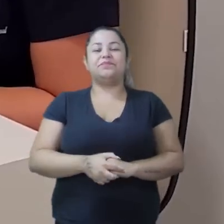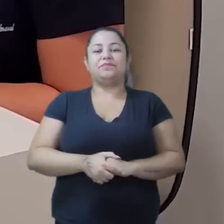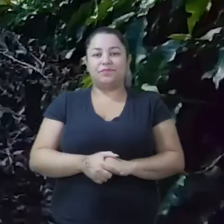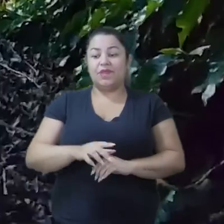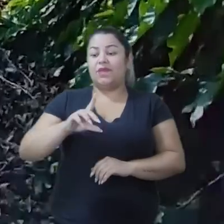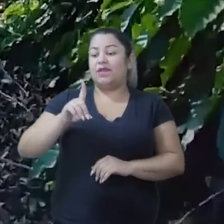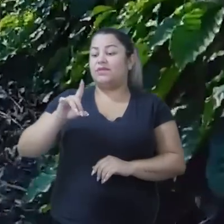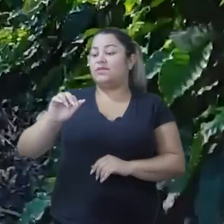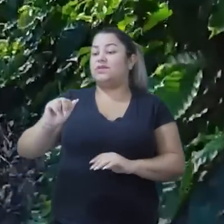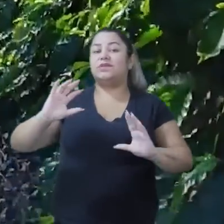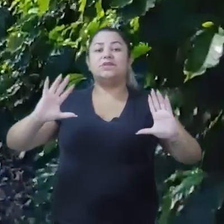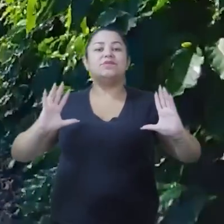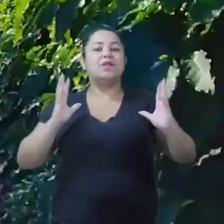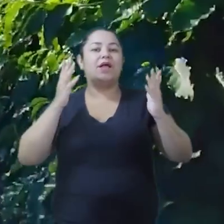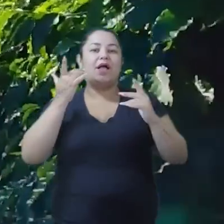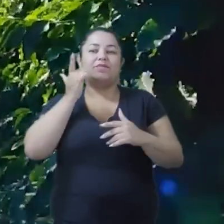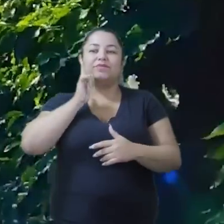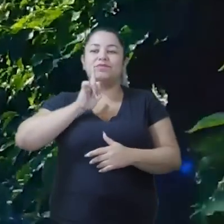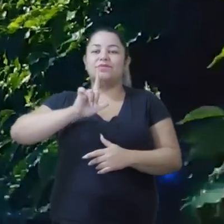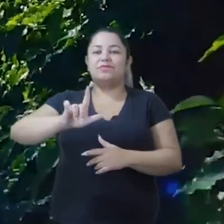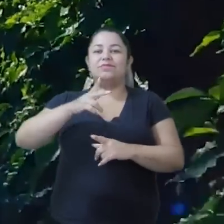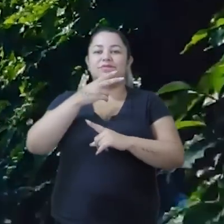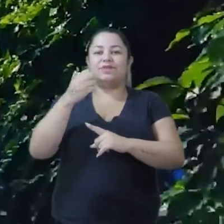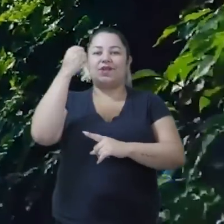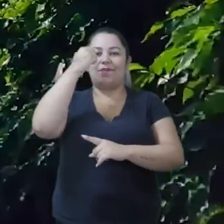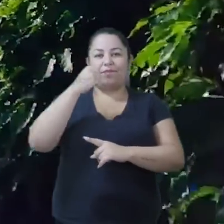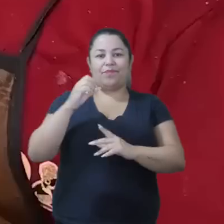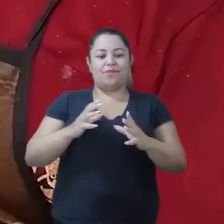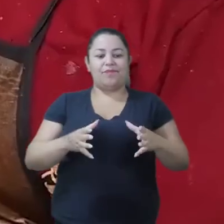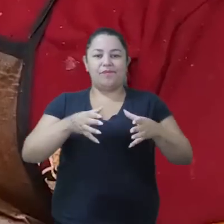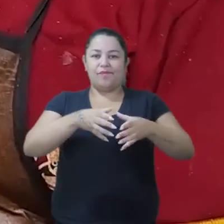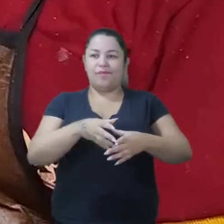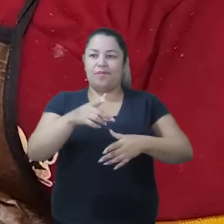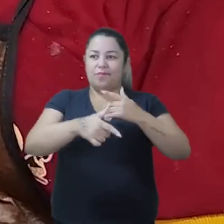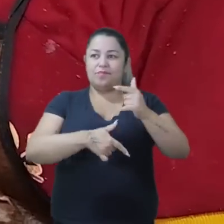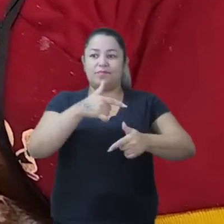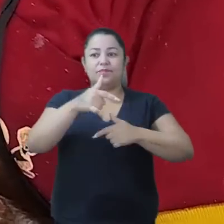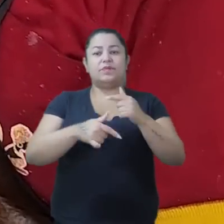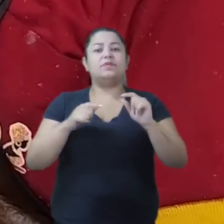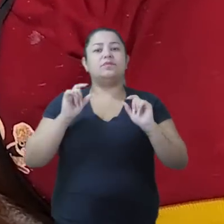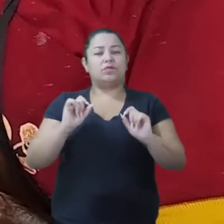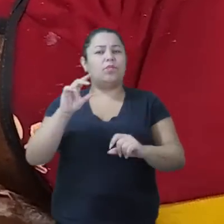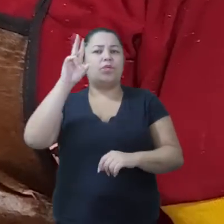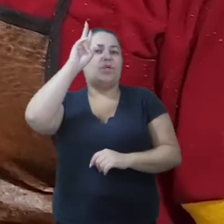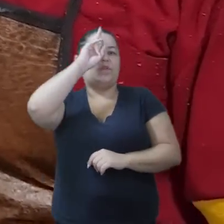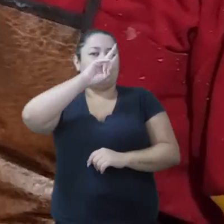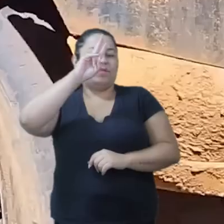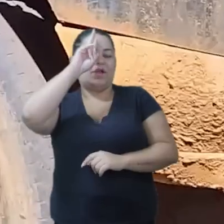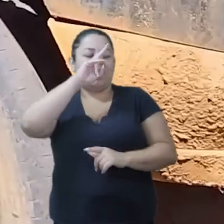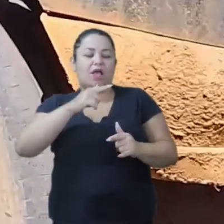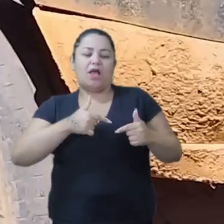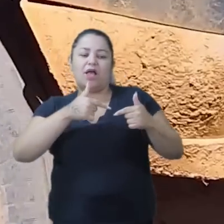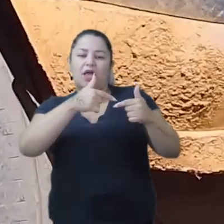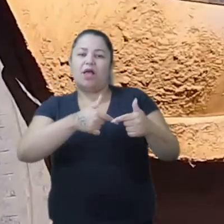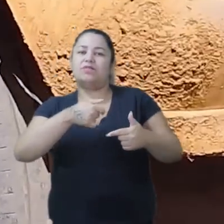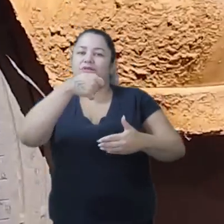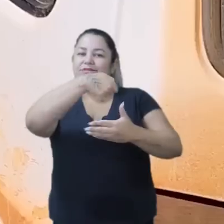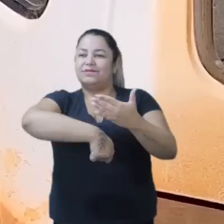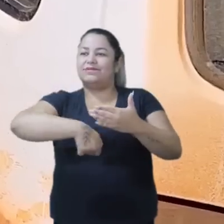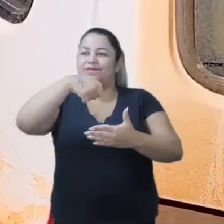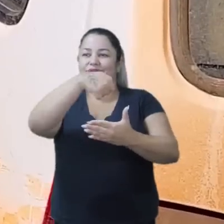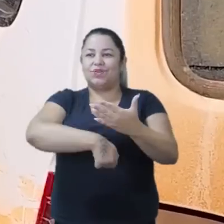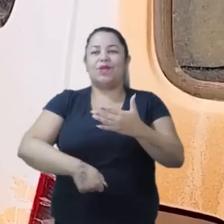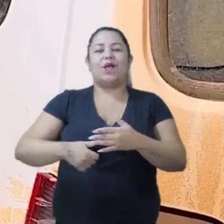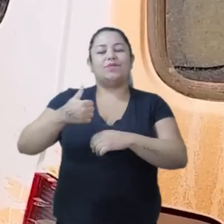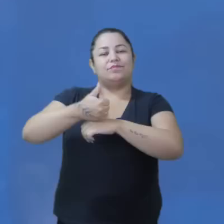data celebra as conquistas históricas da classe trabalhadora e serve como um lembrete da luta por melhores condições de